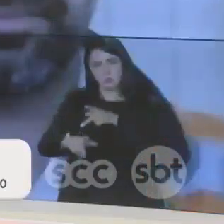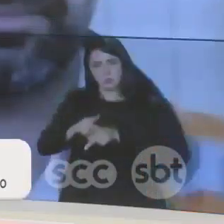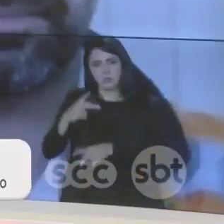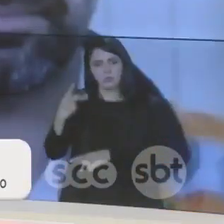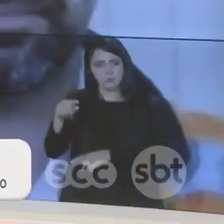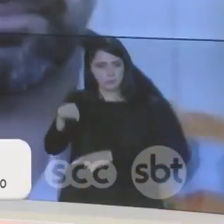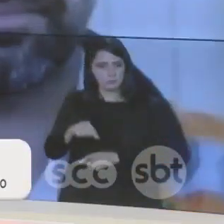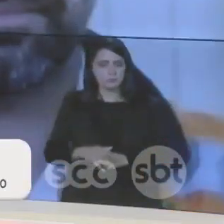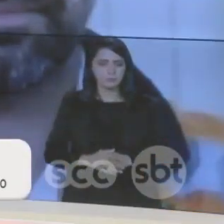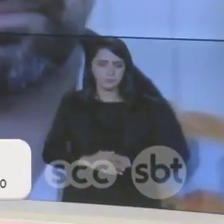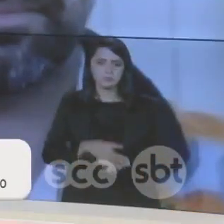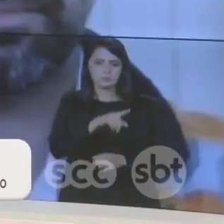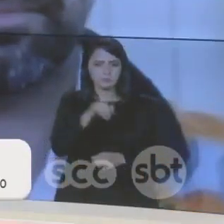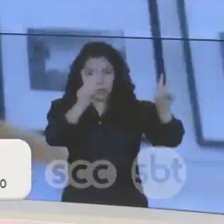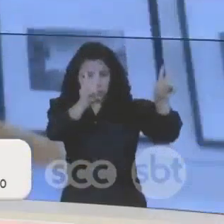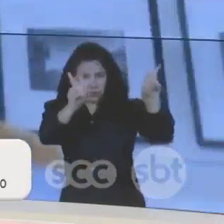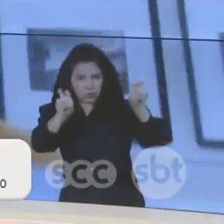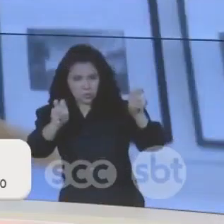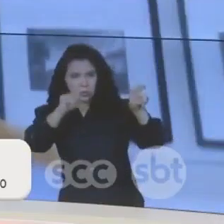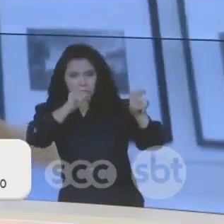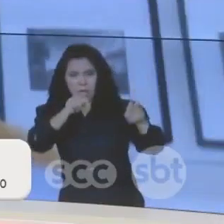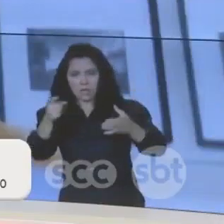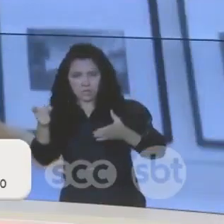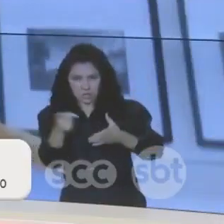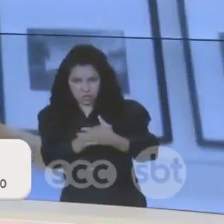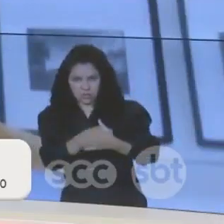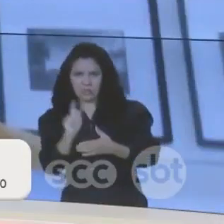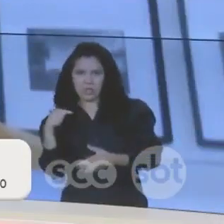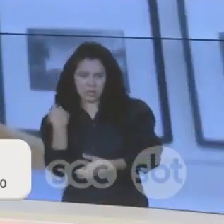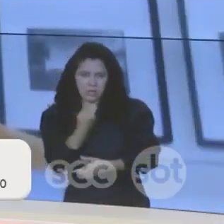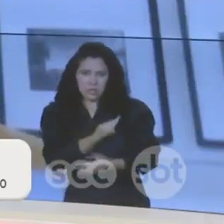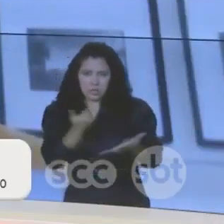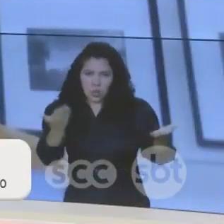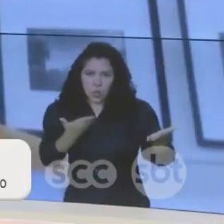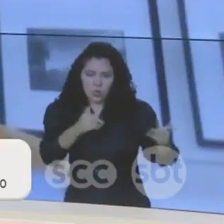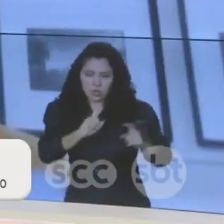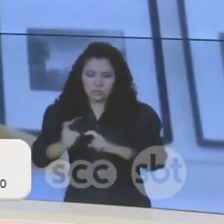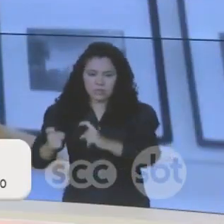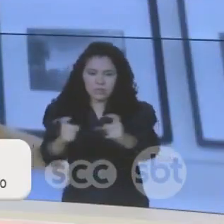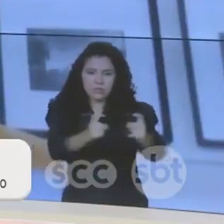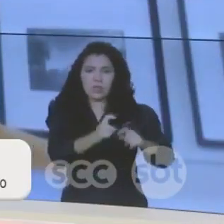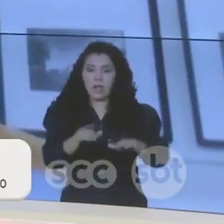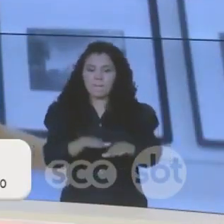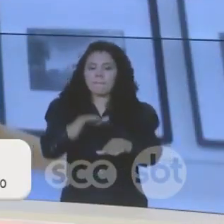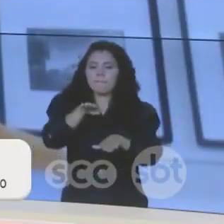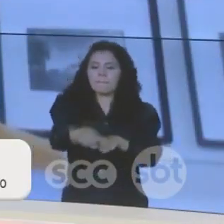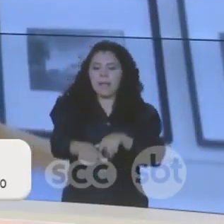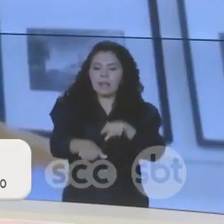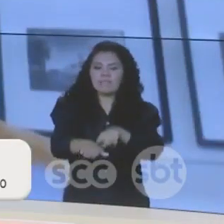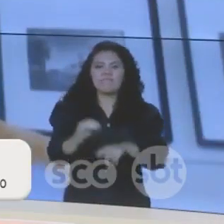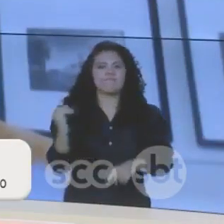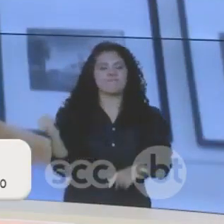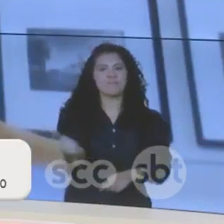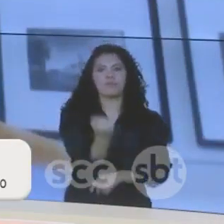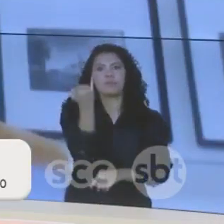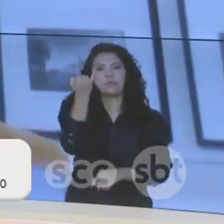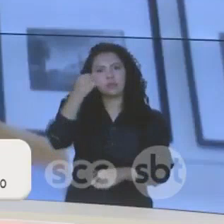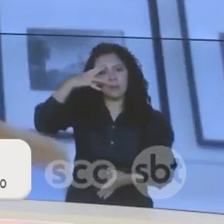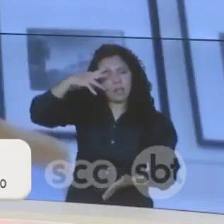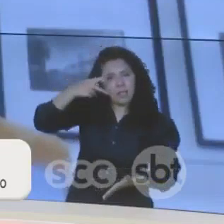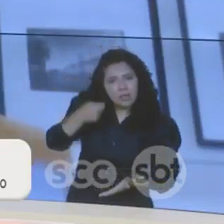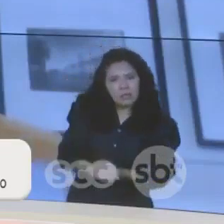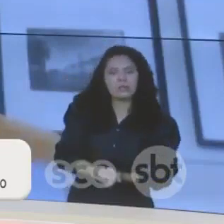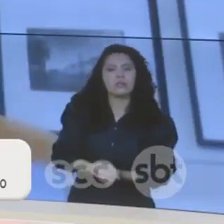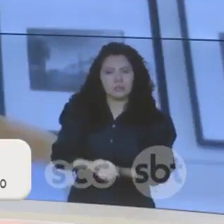parte do Brasil também estará não só do ponto de vista de produção de alimentos mas de produção de bens e serviços produção de